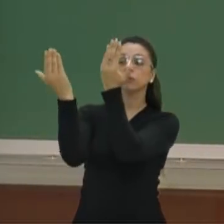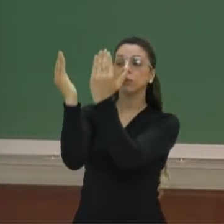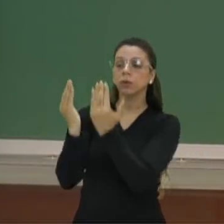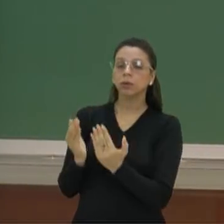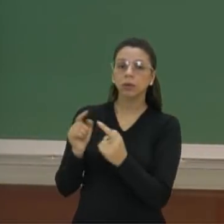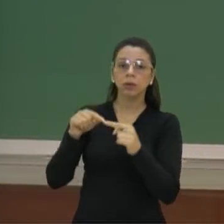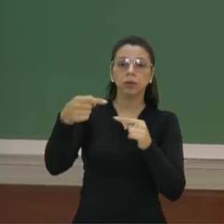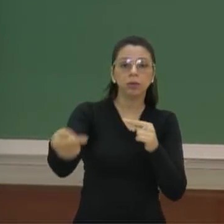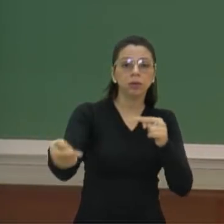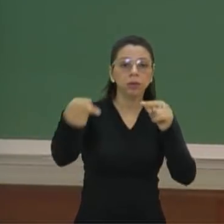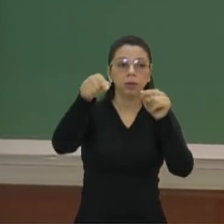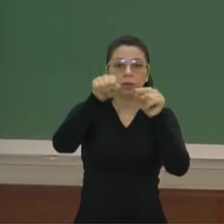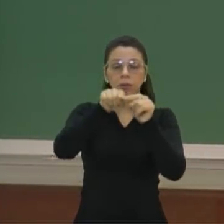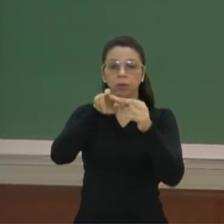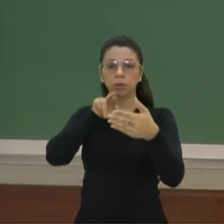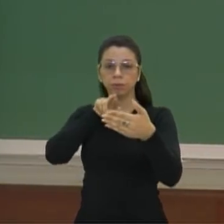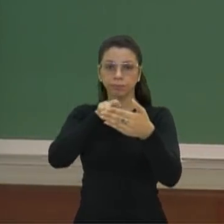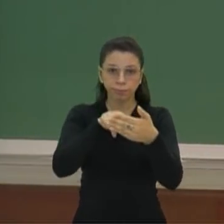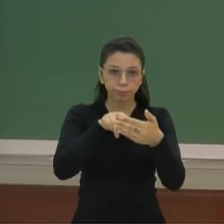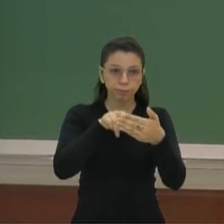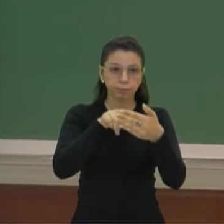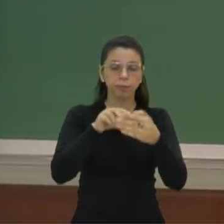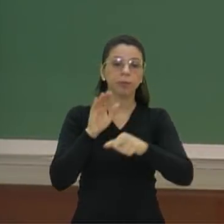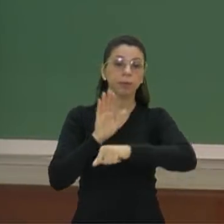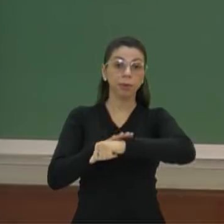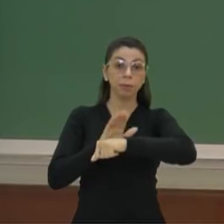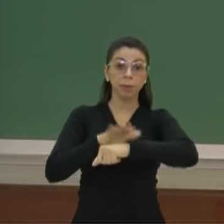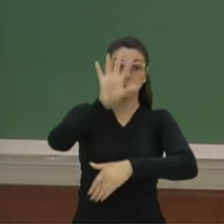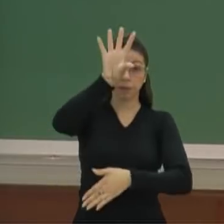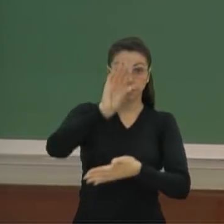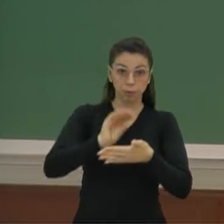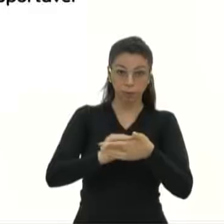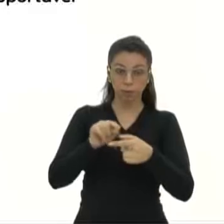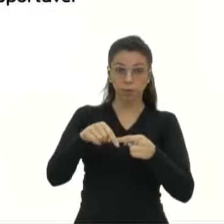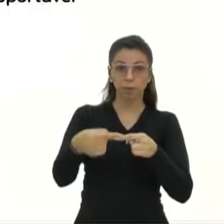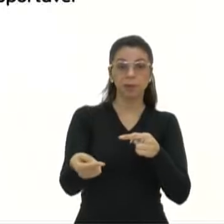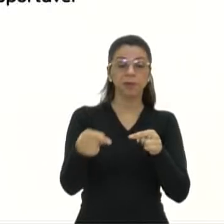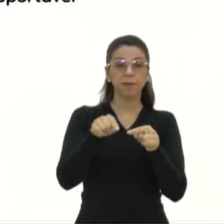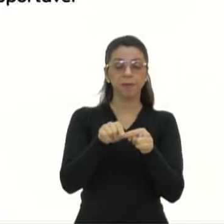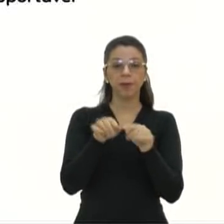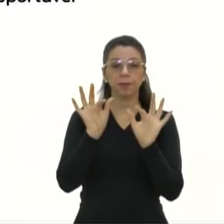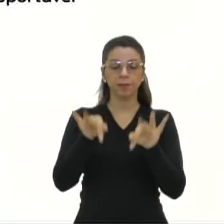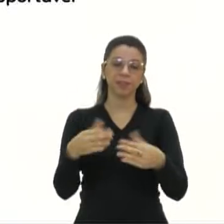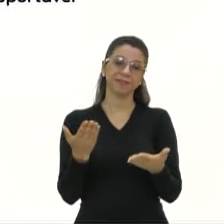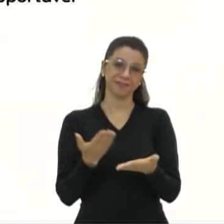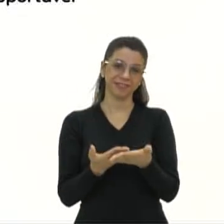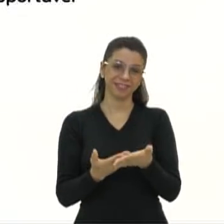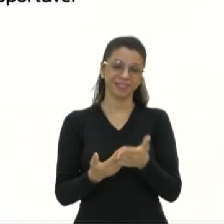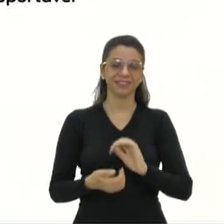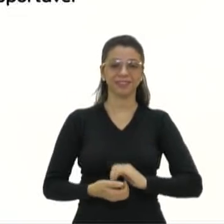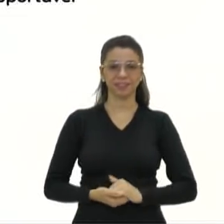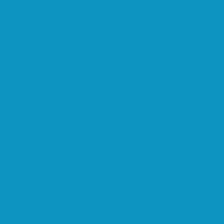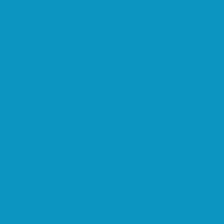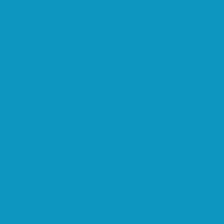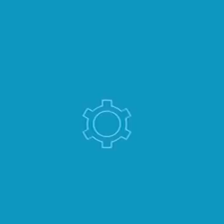e essa é a resposta do nosso exercício. Vou dar um tempinho para vocês copiarem e para a gente encerrar a nossa aula de hoje.